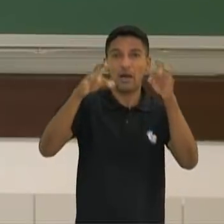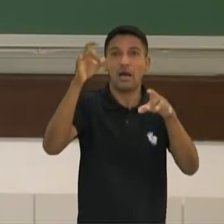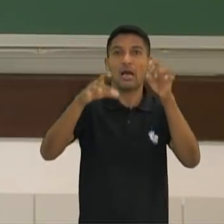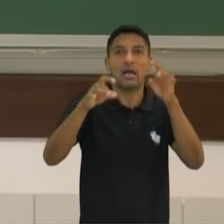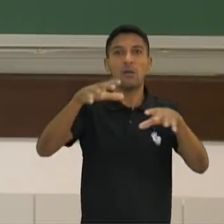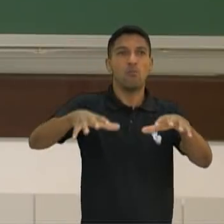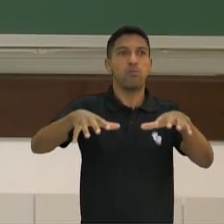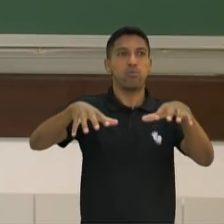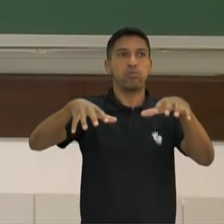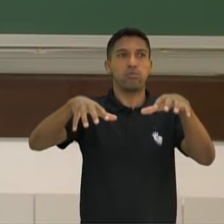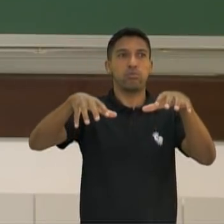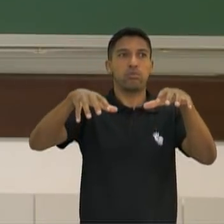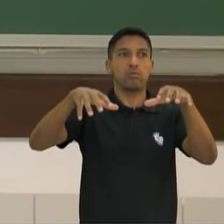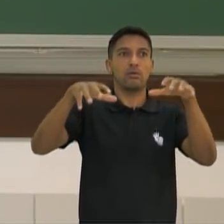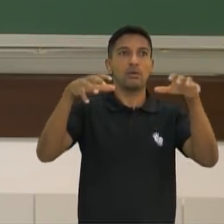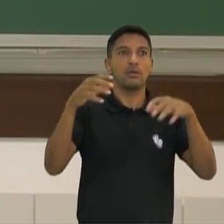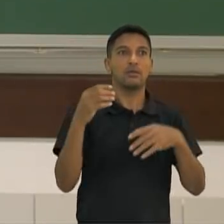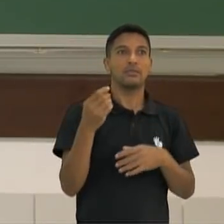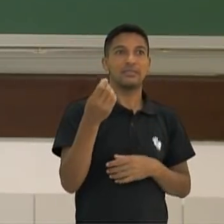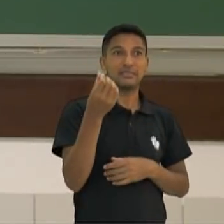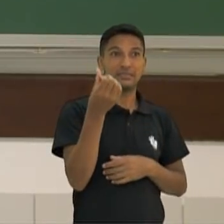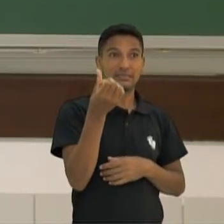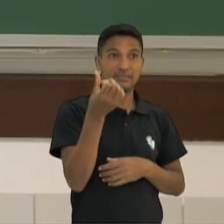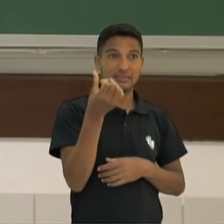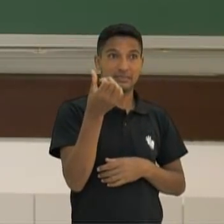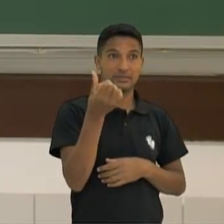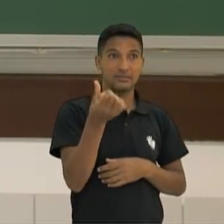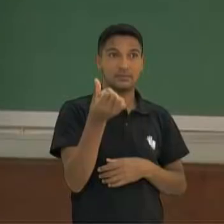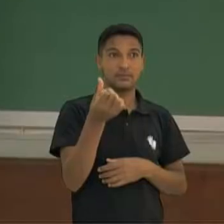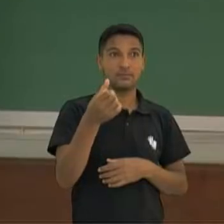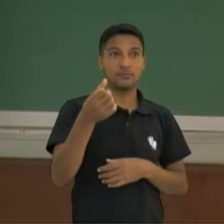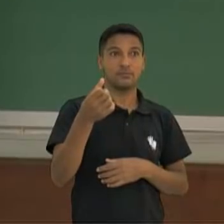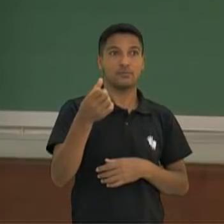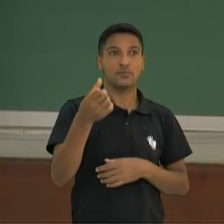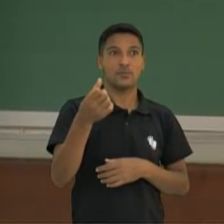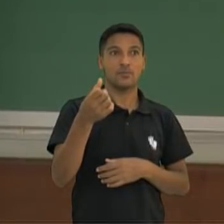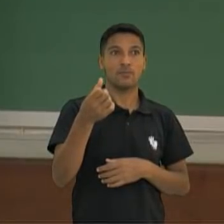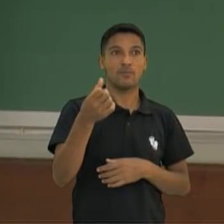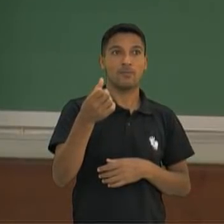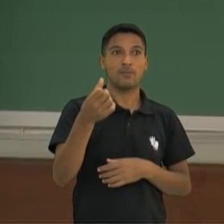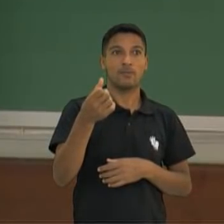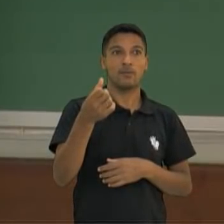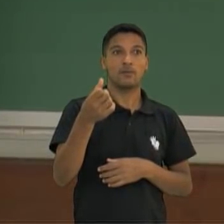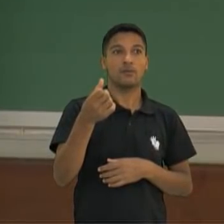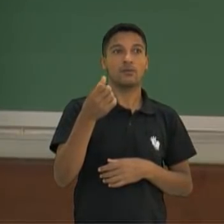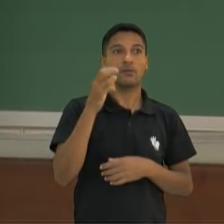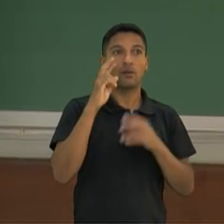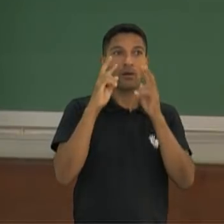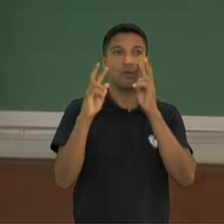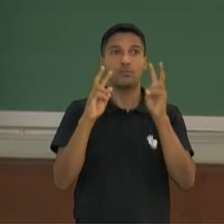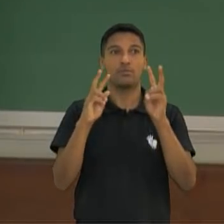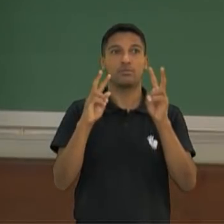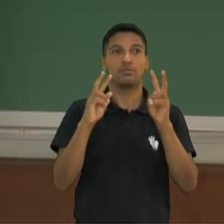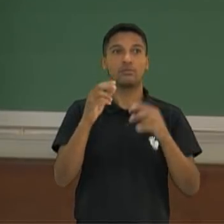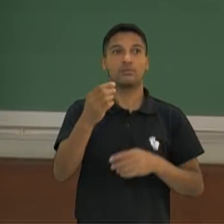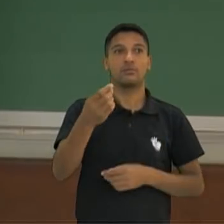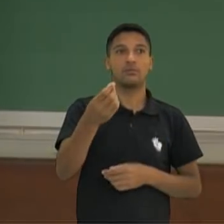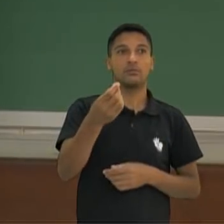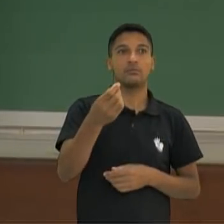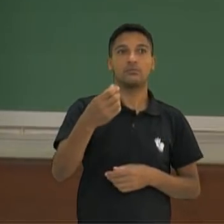encher 178 estádios do Maracanã. Aí percebemos o quanto falta para a